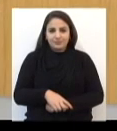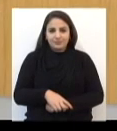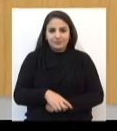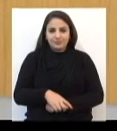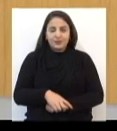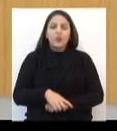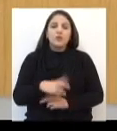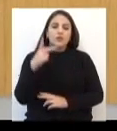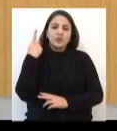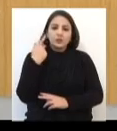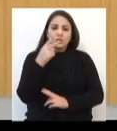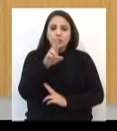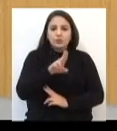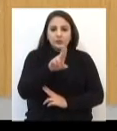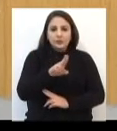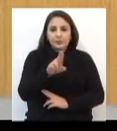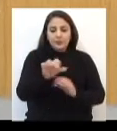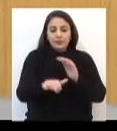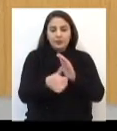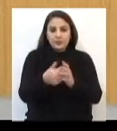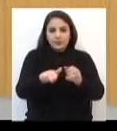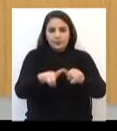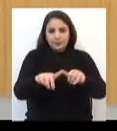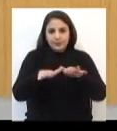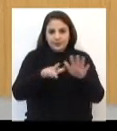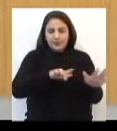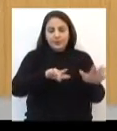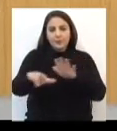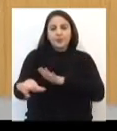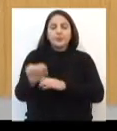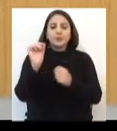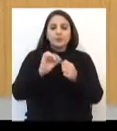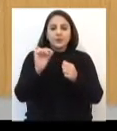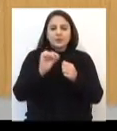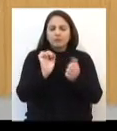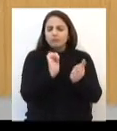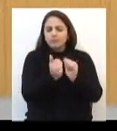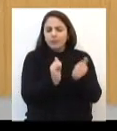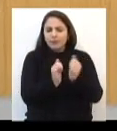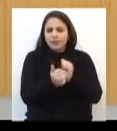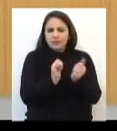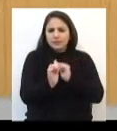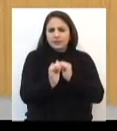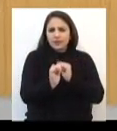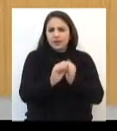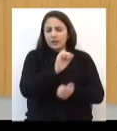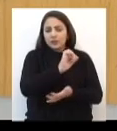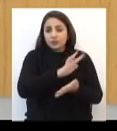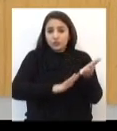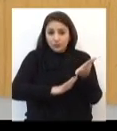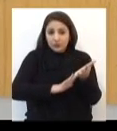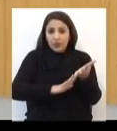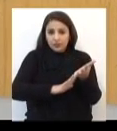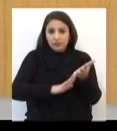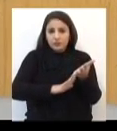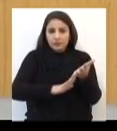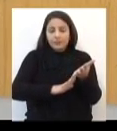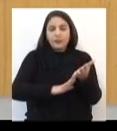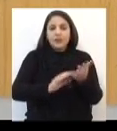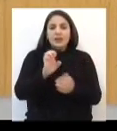Os vereadores utilizaram a primeira plenária da semana para fazer uma avaliação da atividade